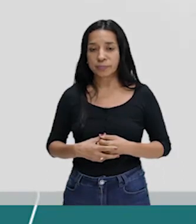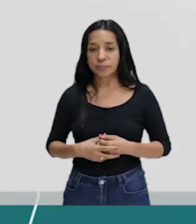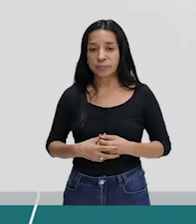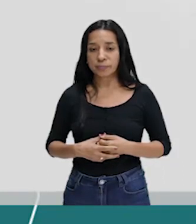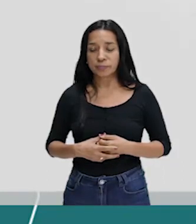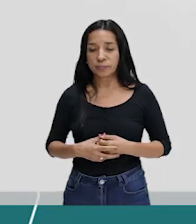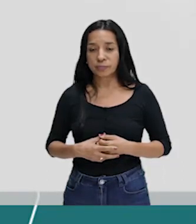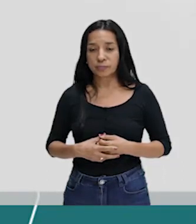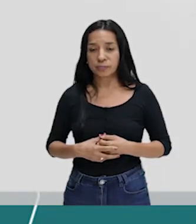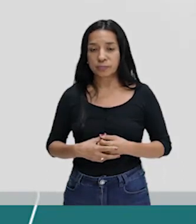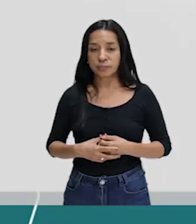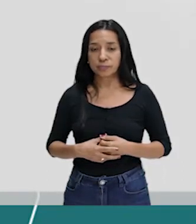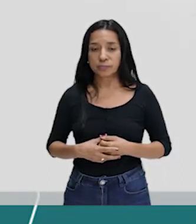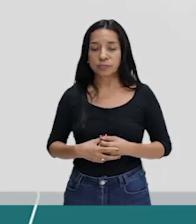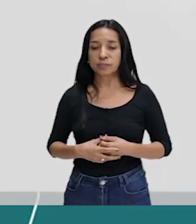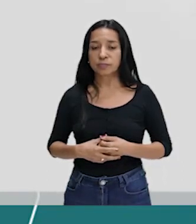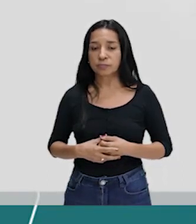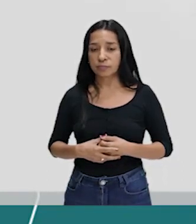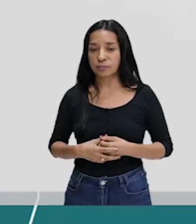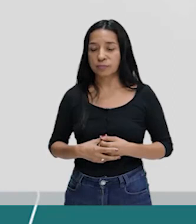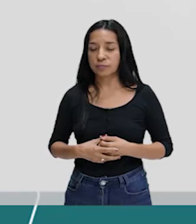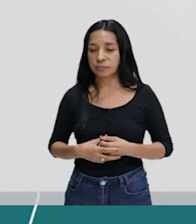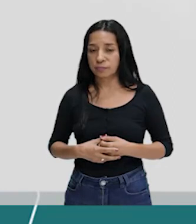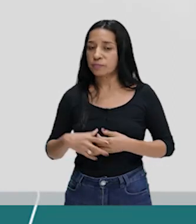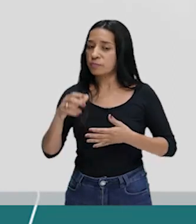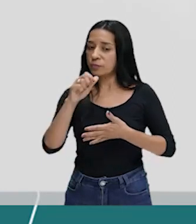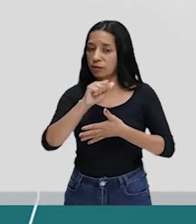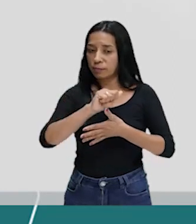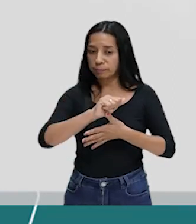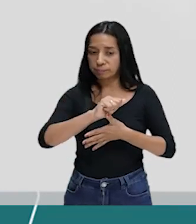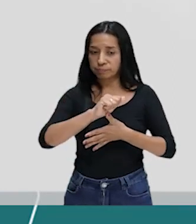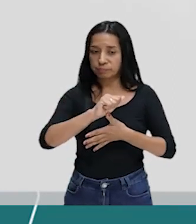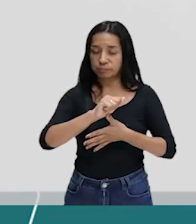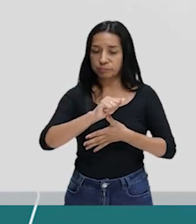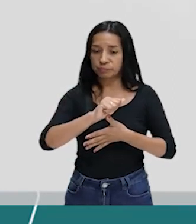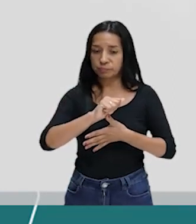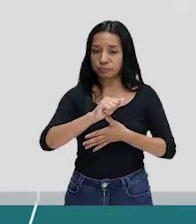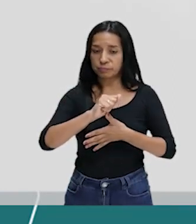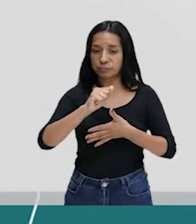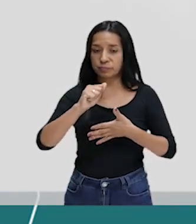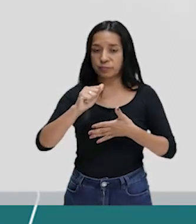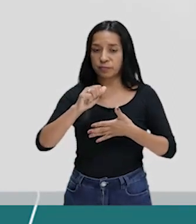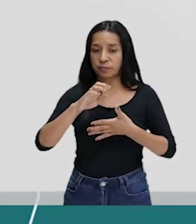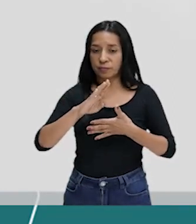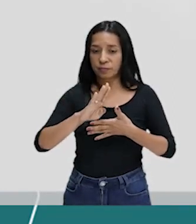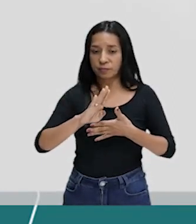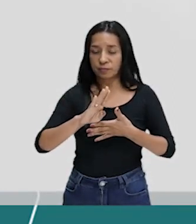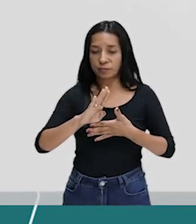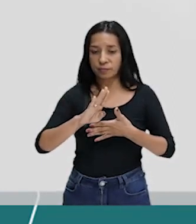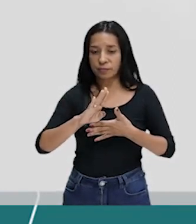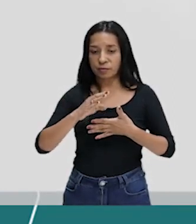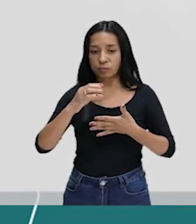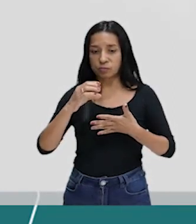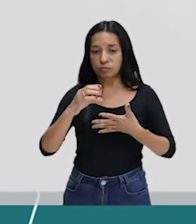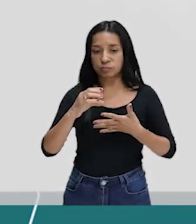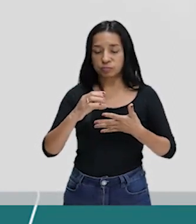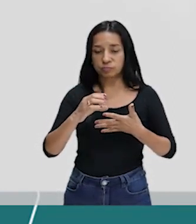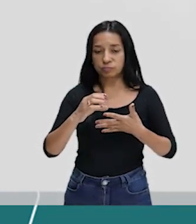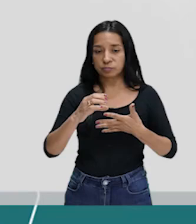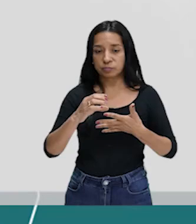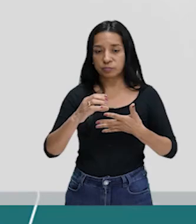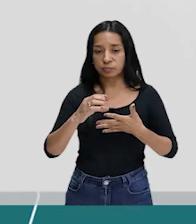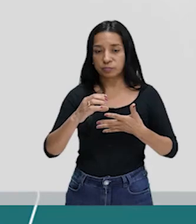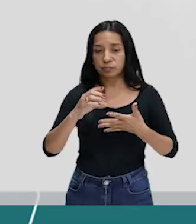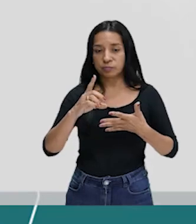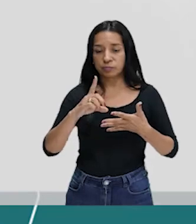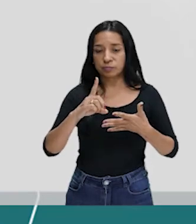aumenta, atingindo um estágio chamado de letra A, gigante quente, letra B, gigante massiva, letra C,